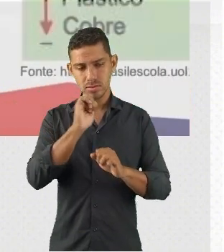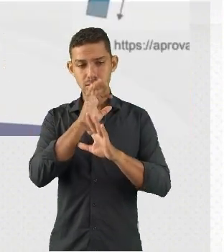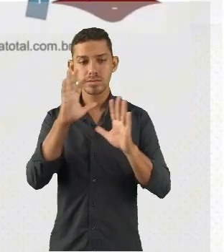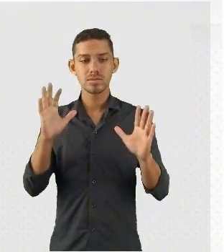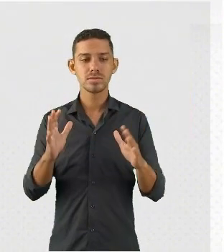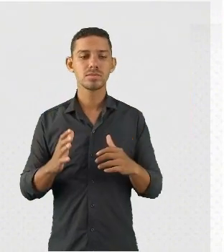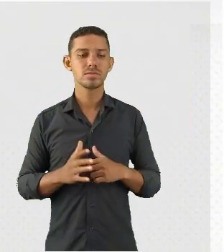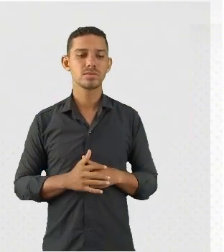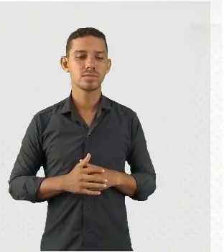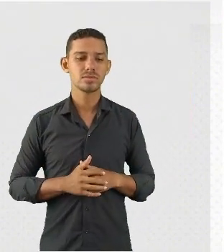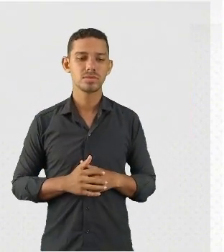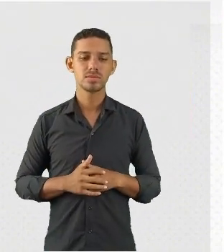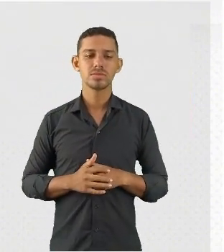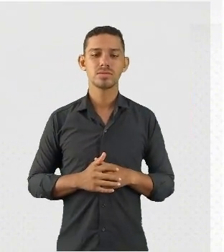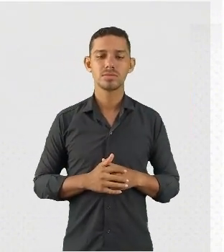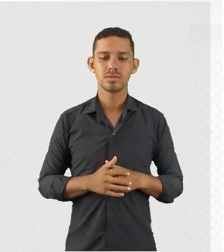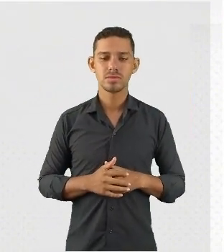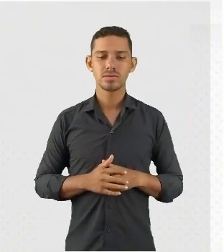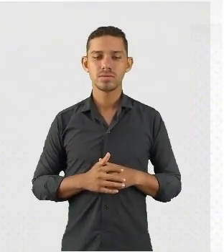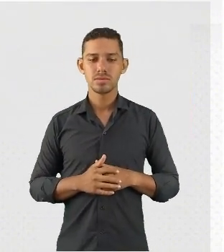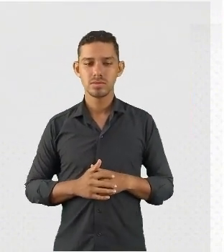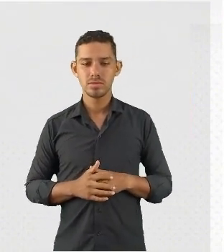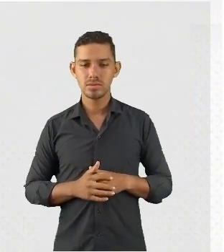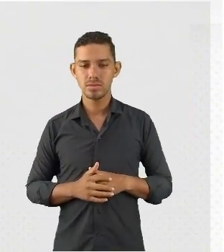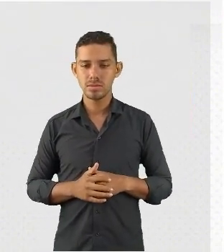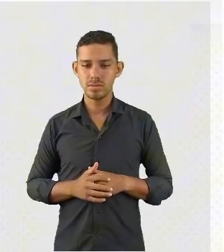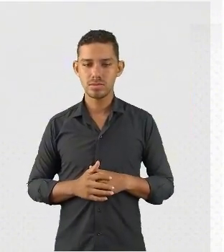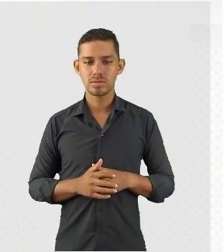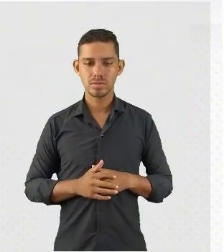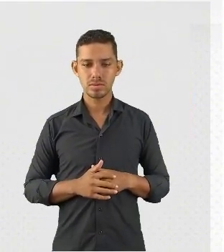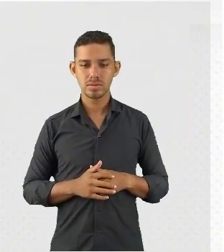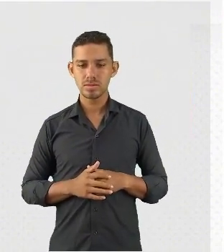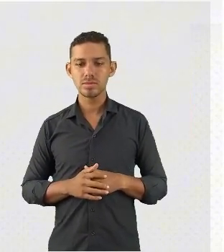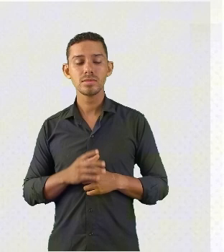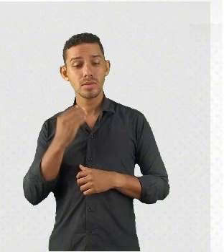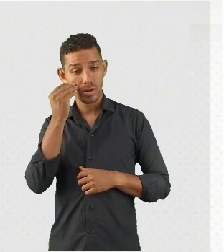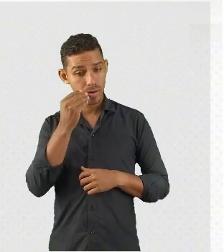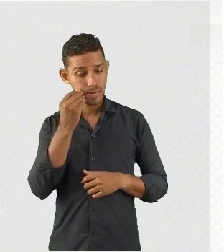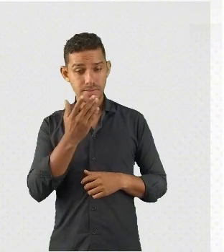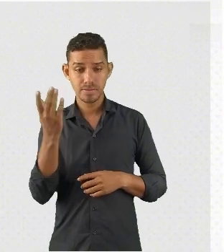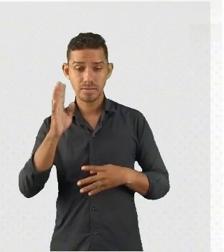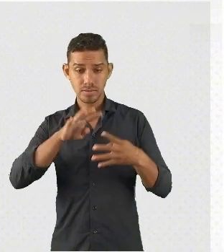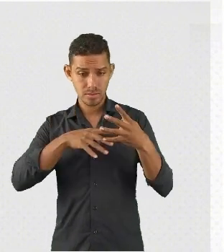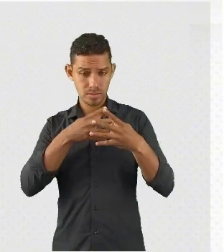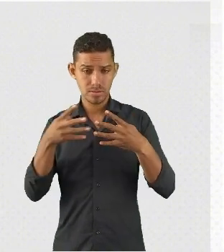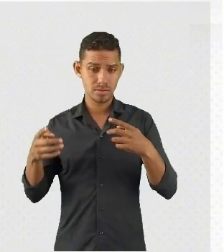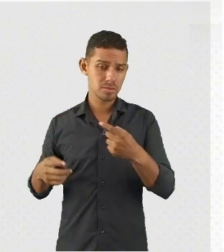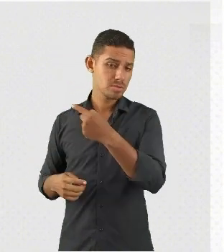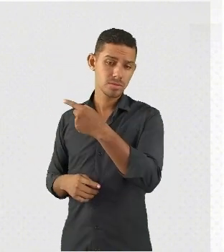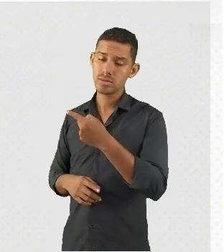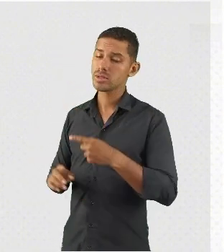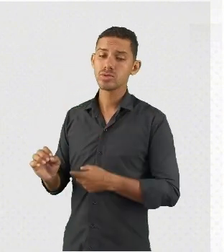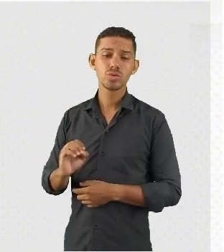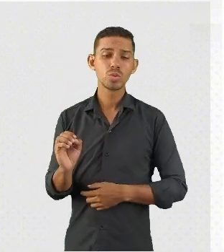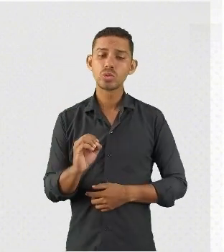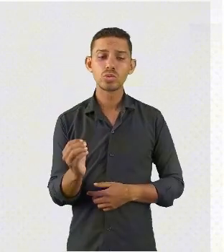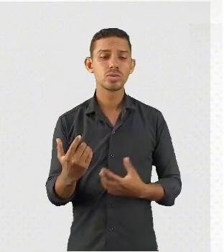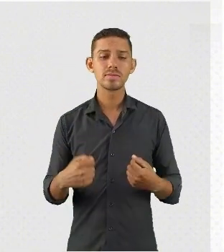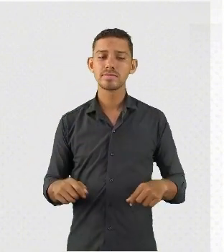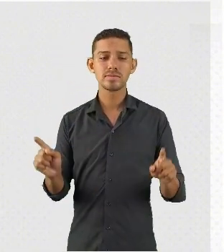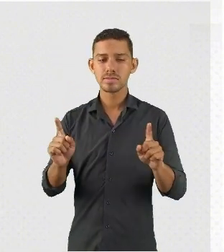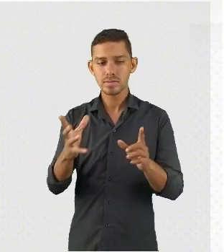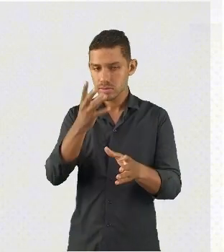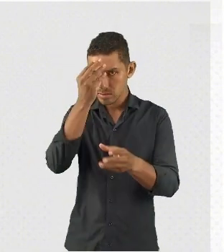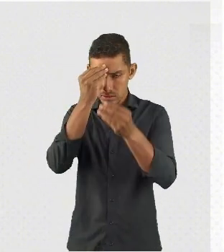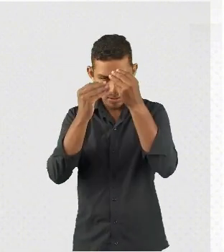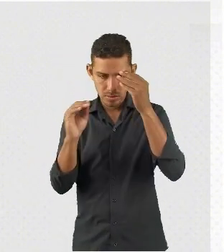quem define, foi definido experimentalmente essa tabelinha, que não vai ser preciso decorar. Eu só quero que